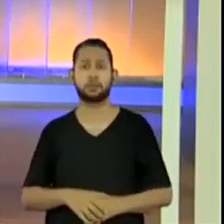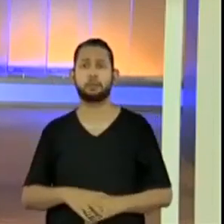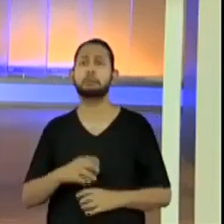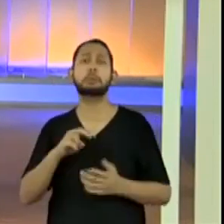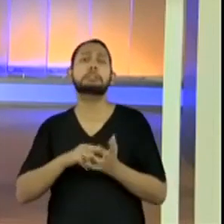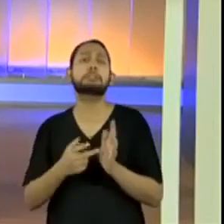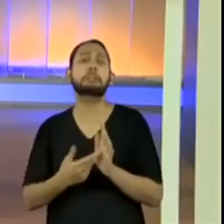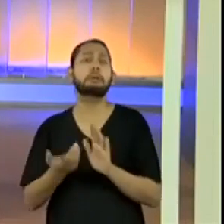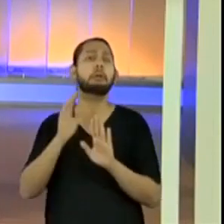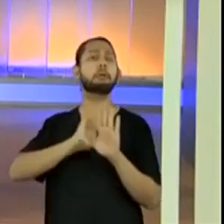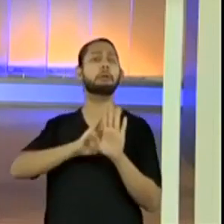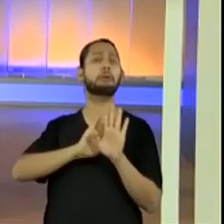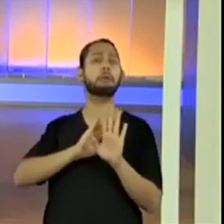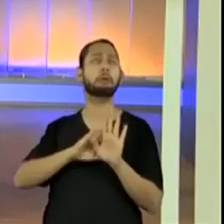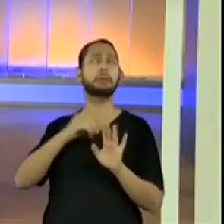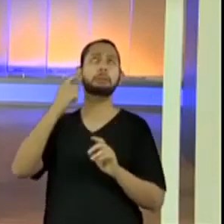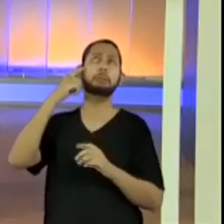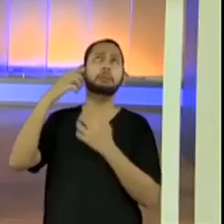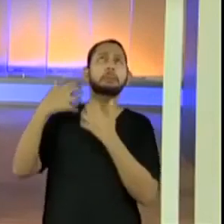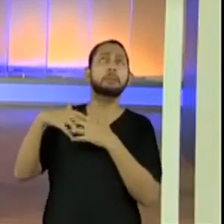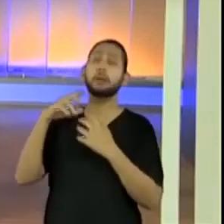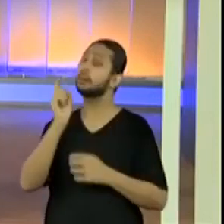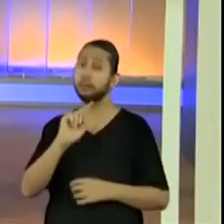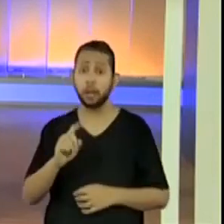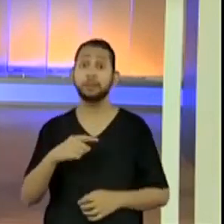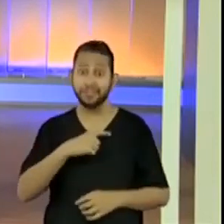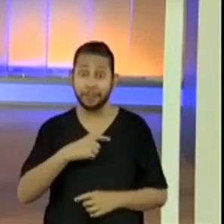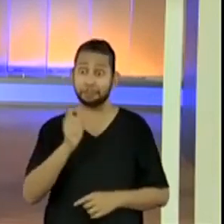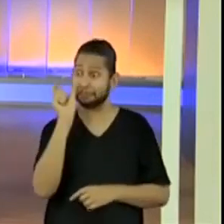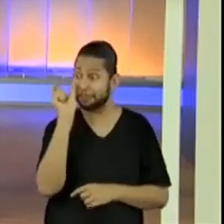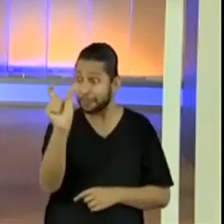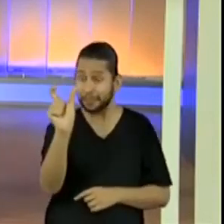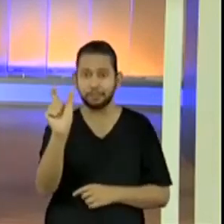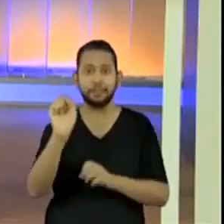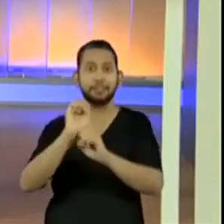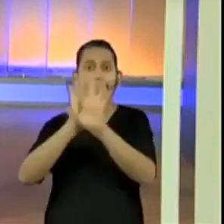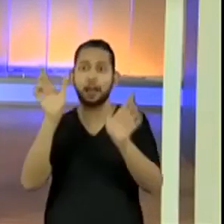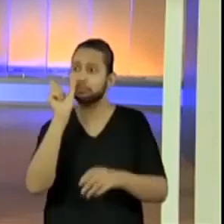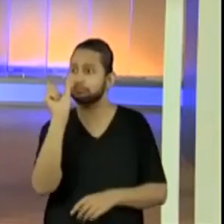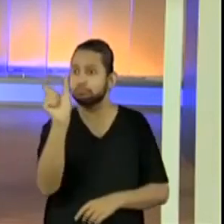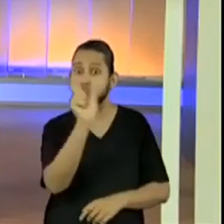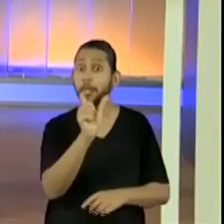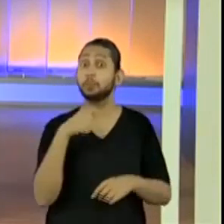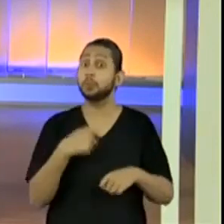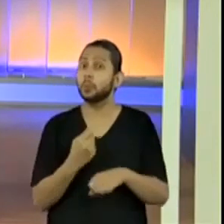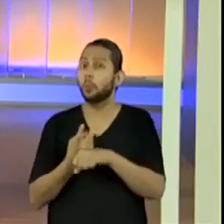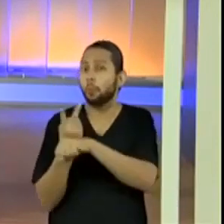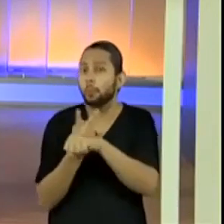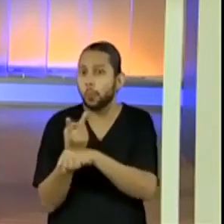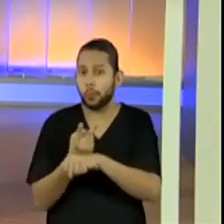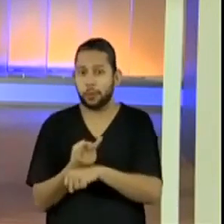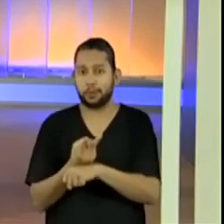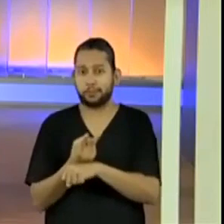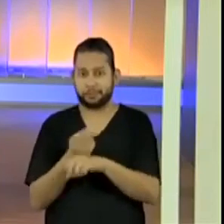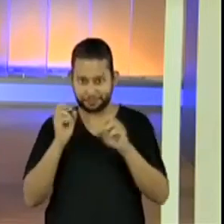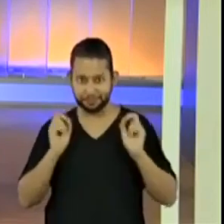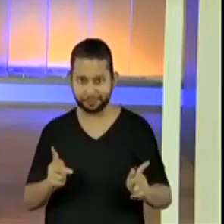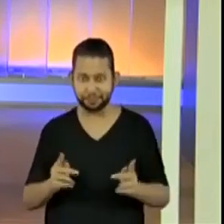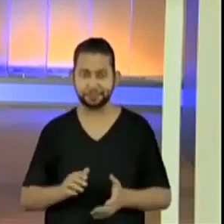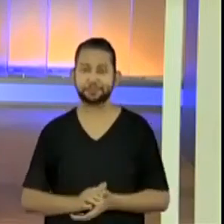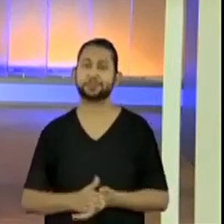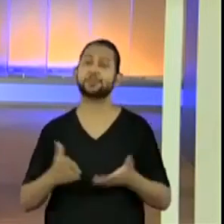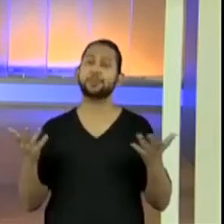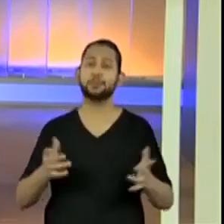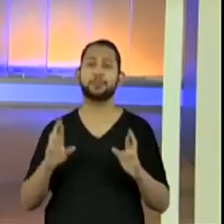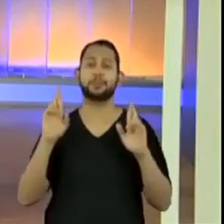subentender nada, tá? Ela está escrita no texto, basta você localizar. E é isso. Então,